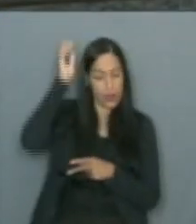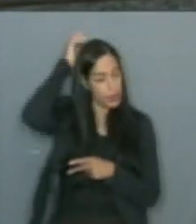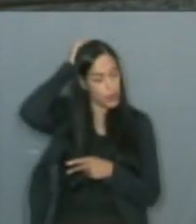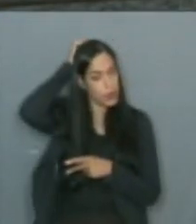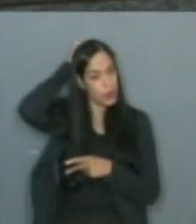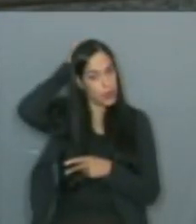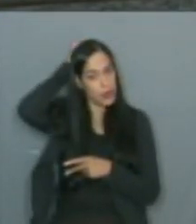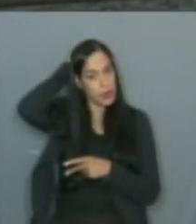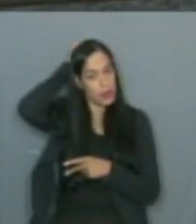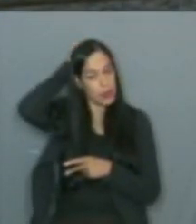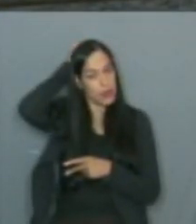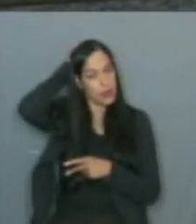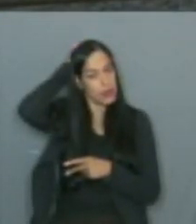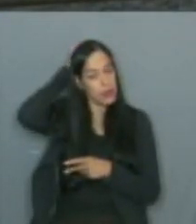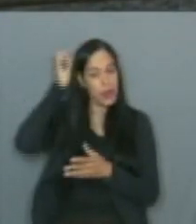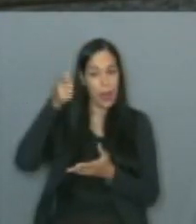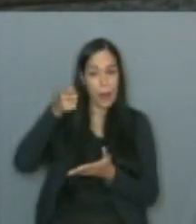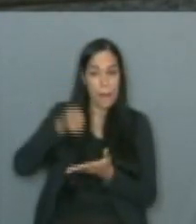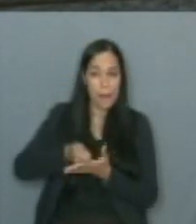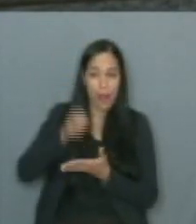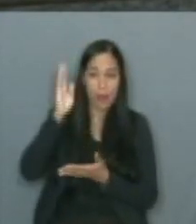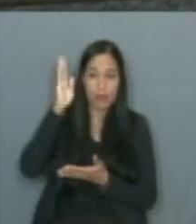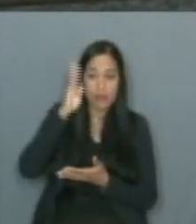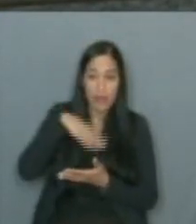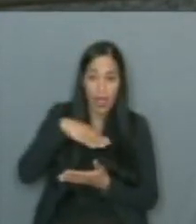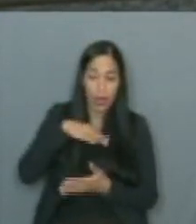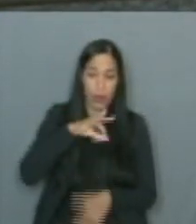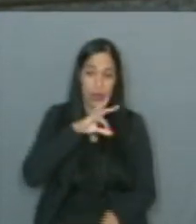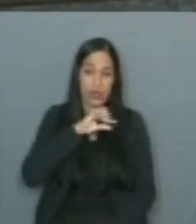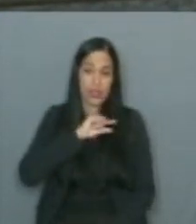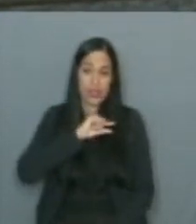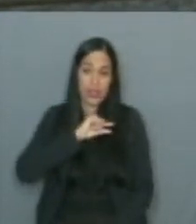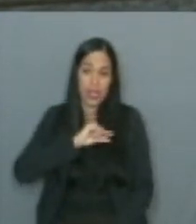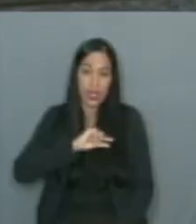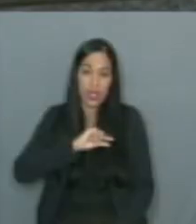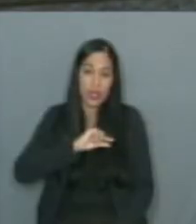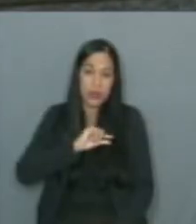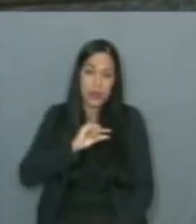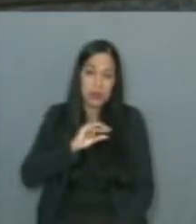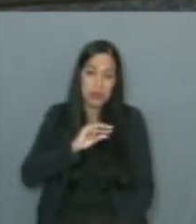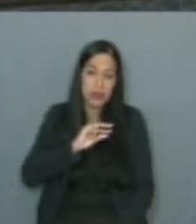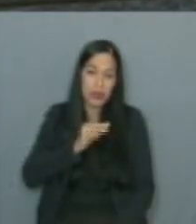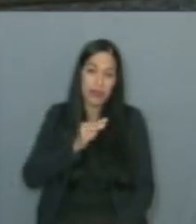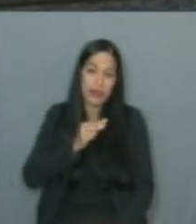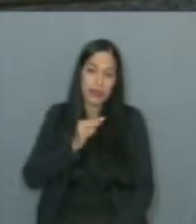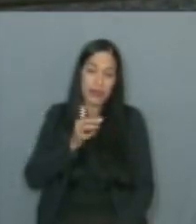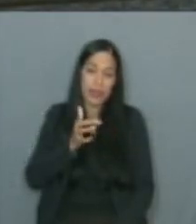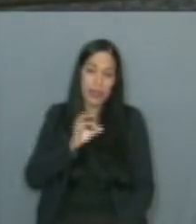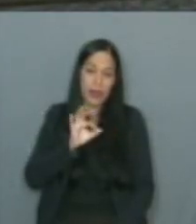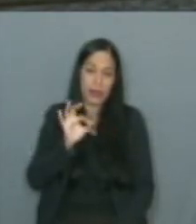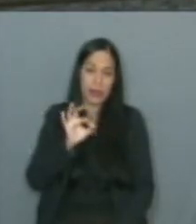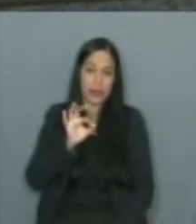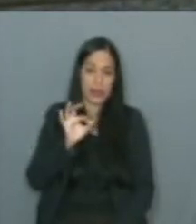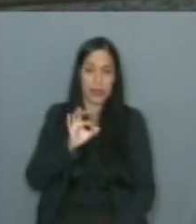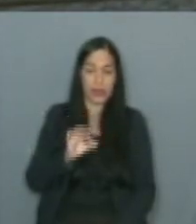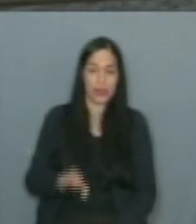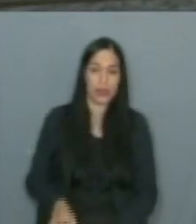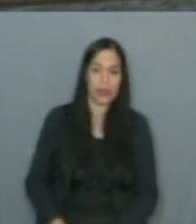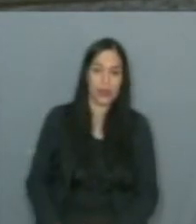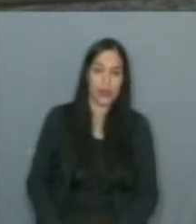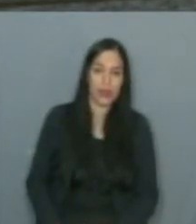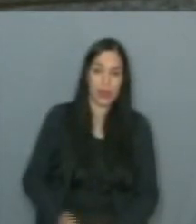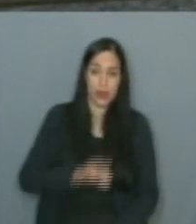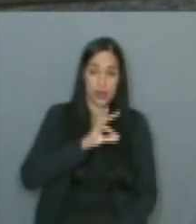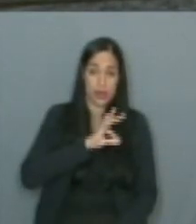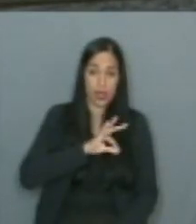paga muito mal. É salário mínimo, às vezes, uma besteirinha a mais de 10%. Quando você vai para um salário